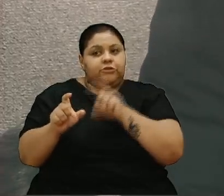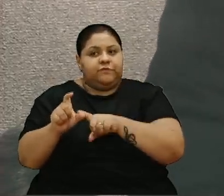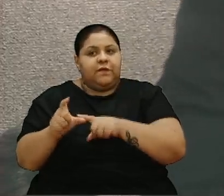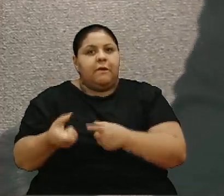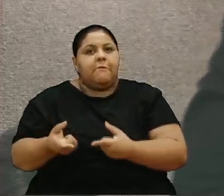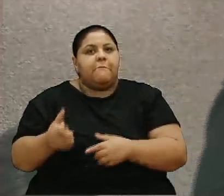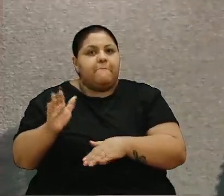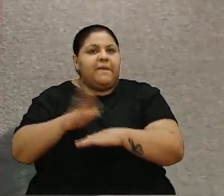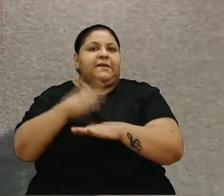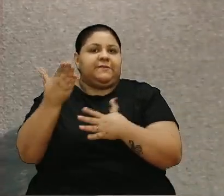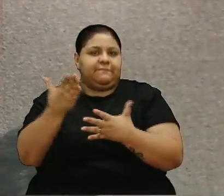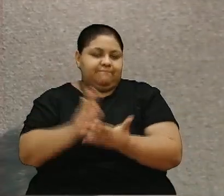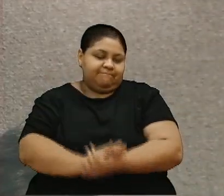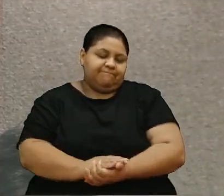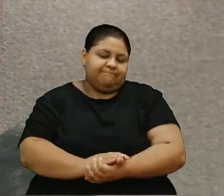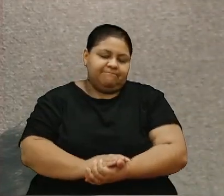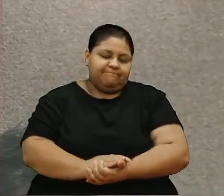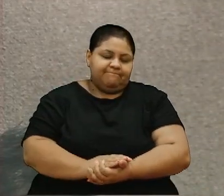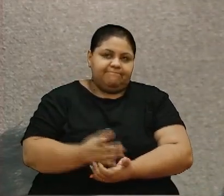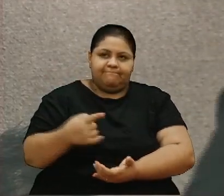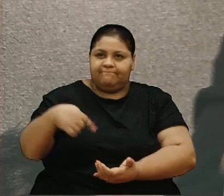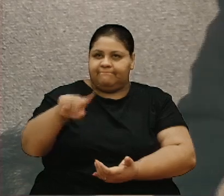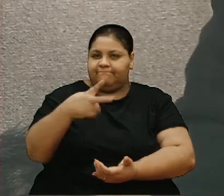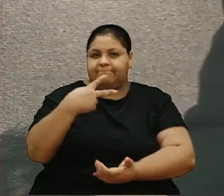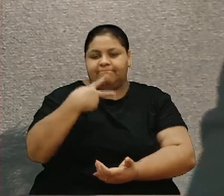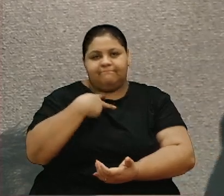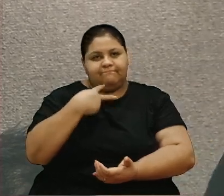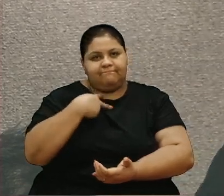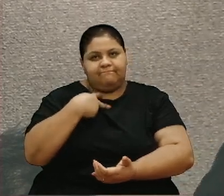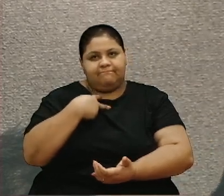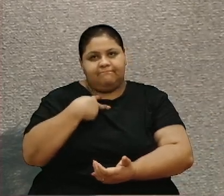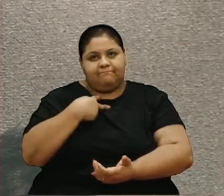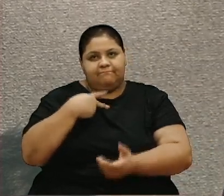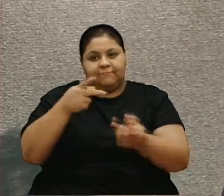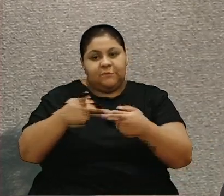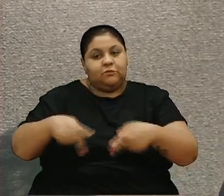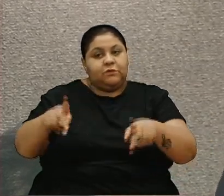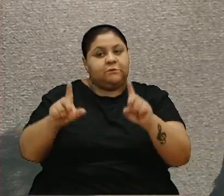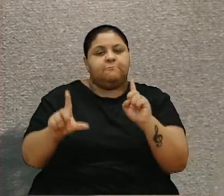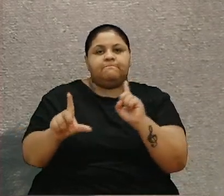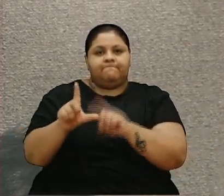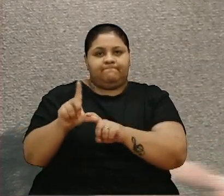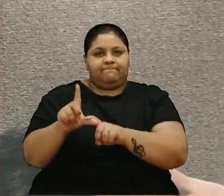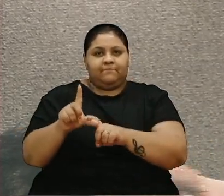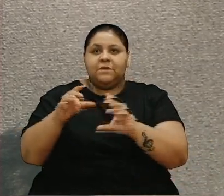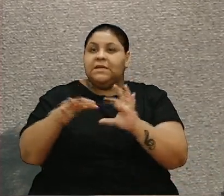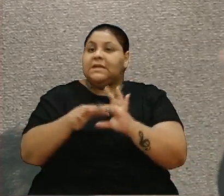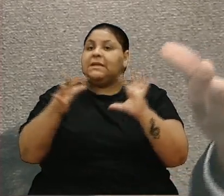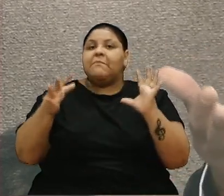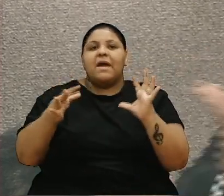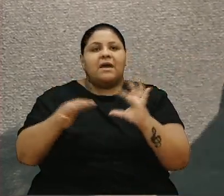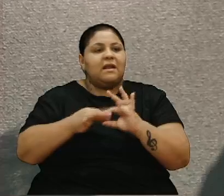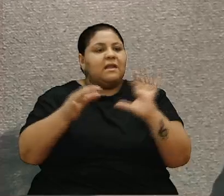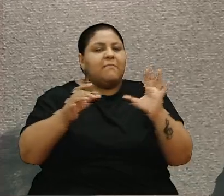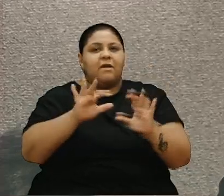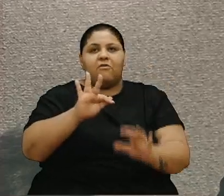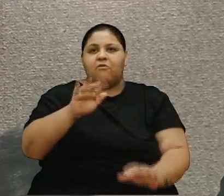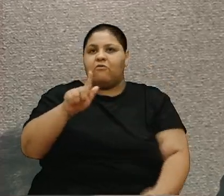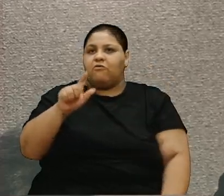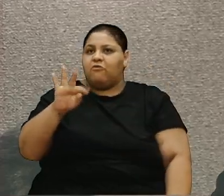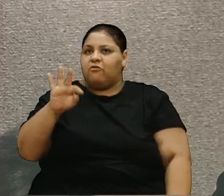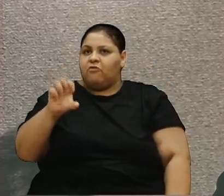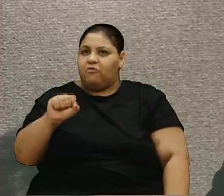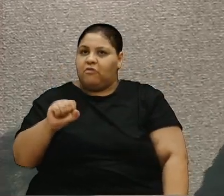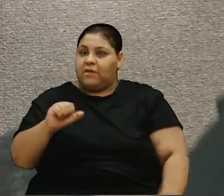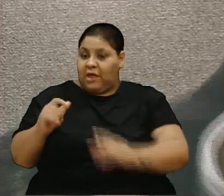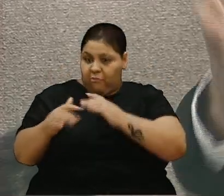mais. Então, nós não podemos deixar a população se endividar. Libera o que é dela, libera o FGTS. Quer aquecer